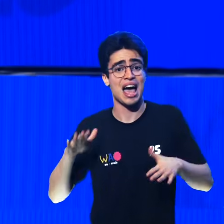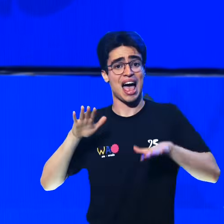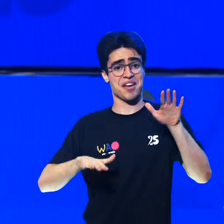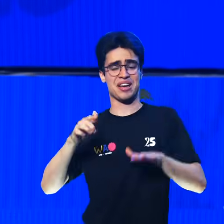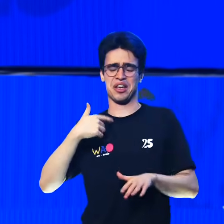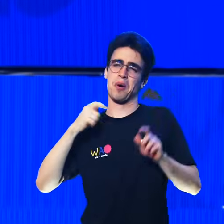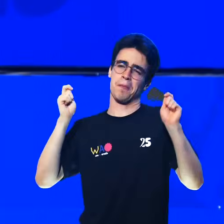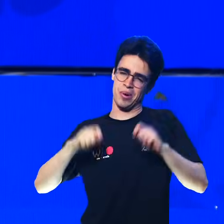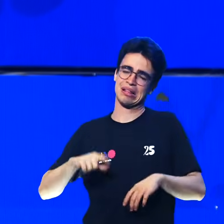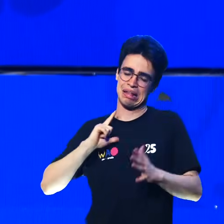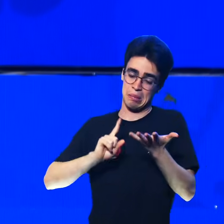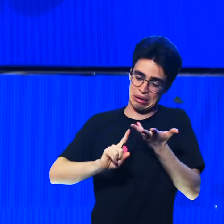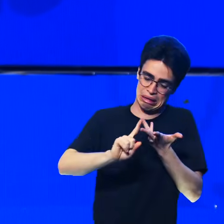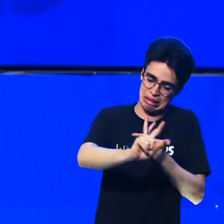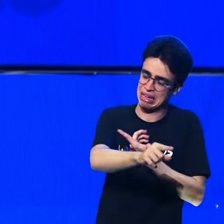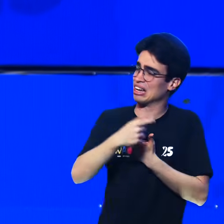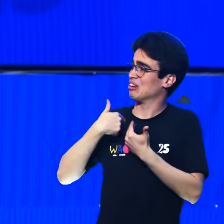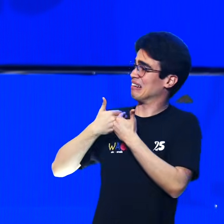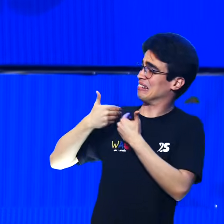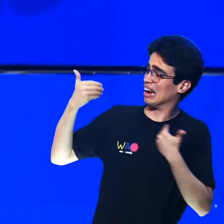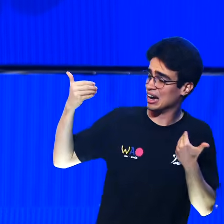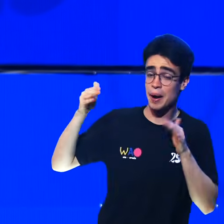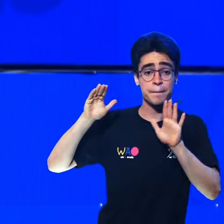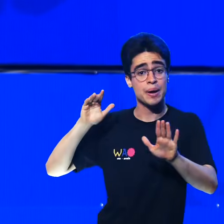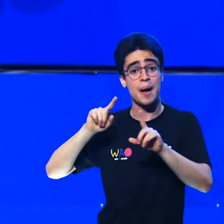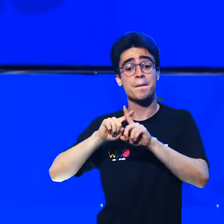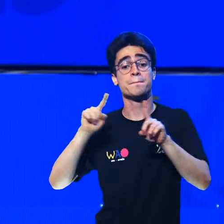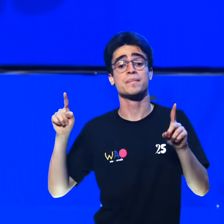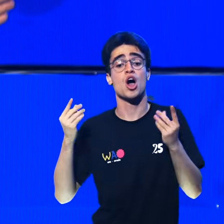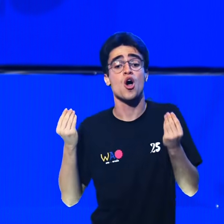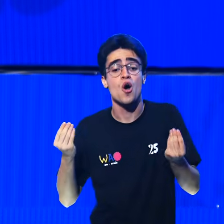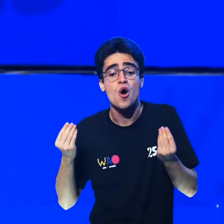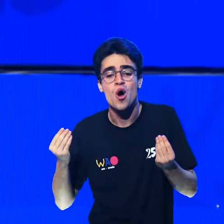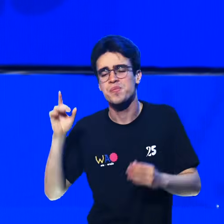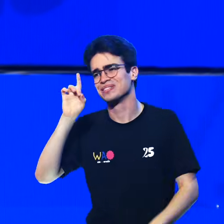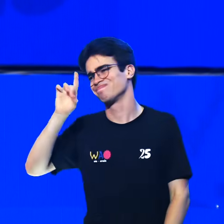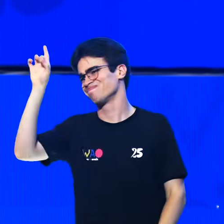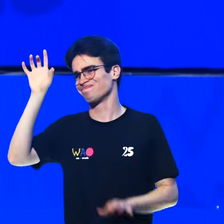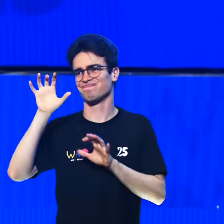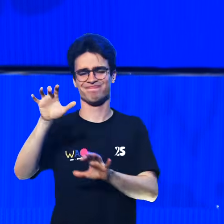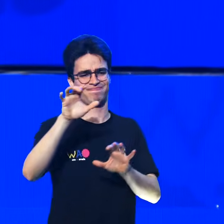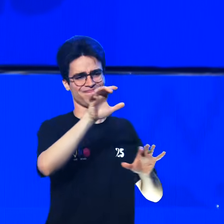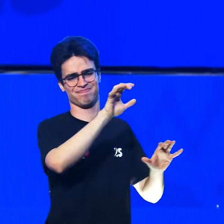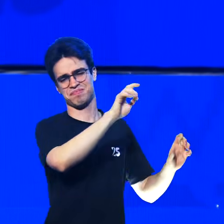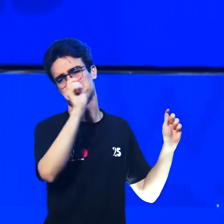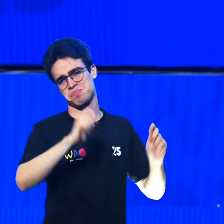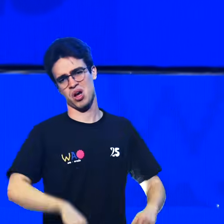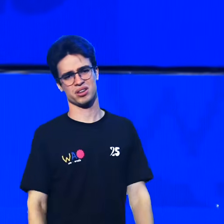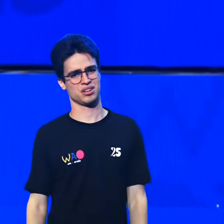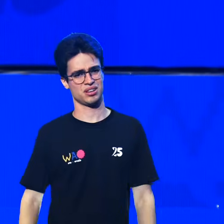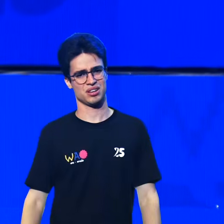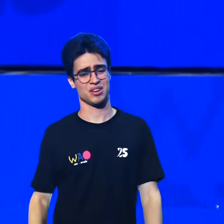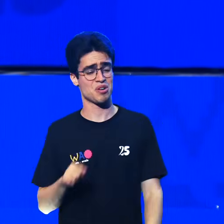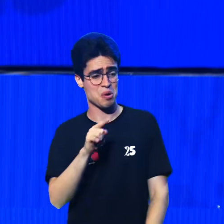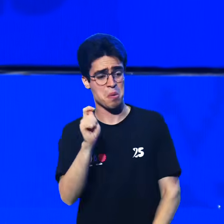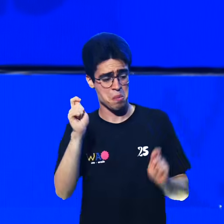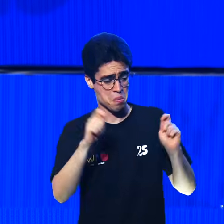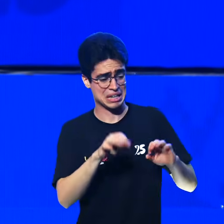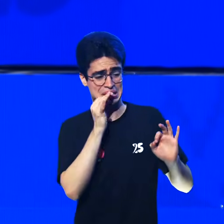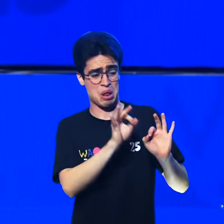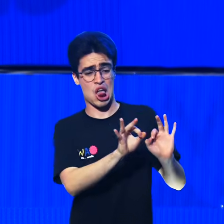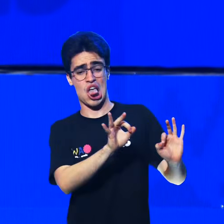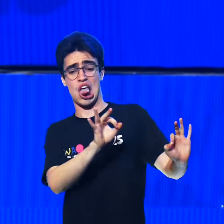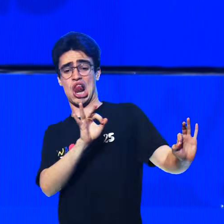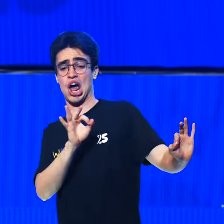fazer muitas coisas para se afastar de Deus, mas nada impede o agir de Deus. Esse homem pode estar tão longe, tão